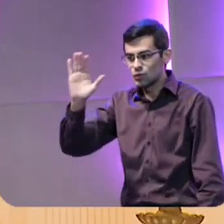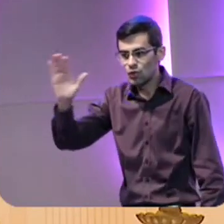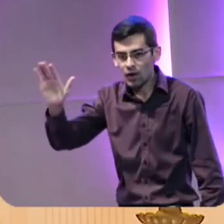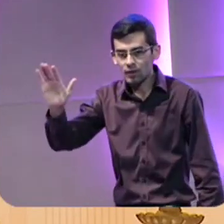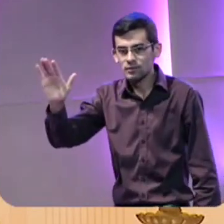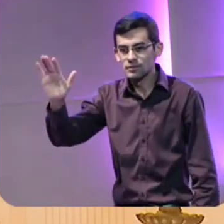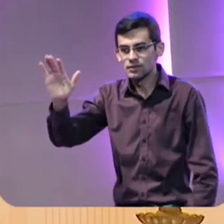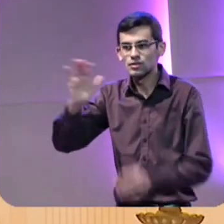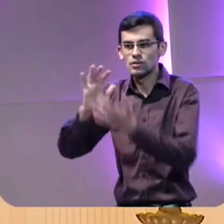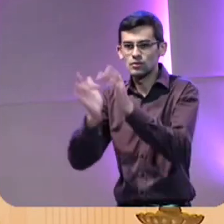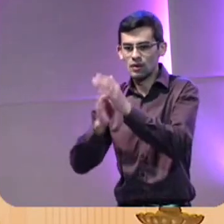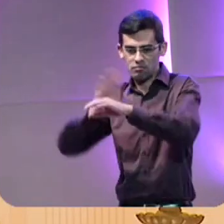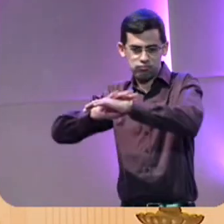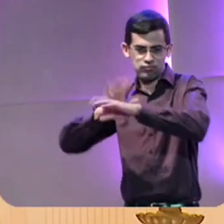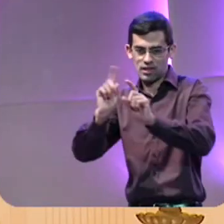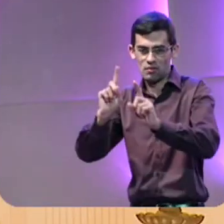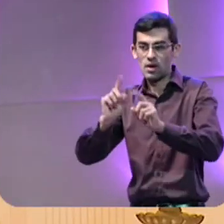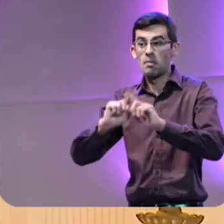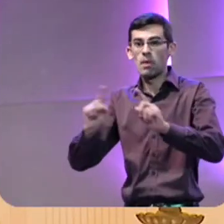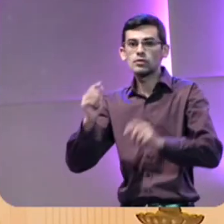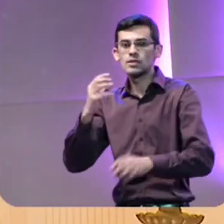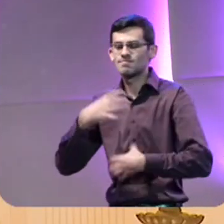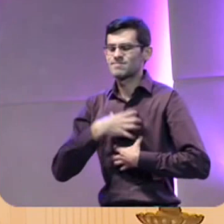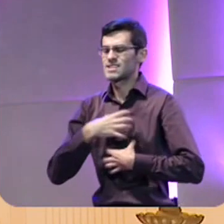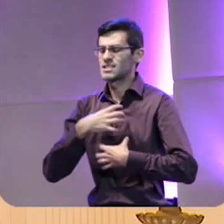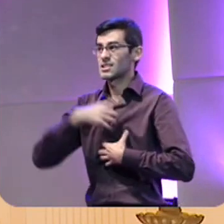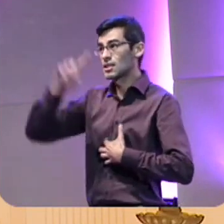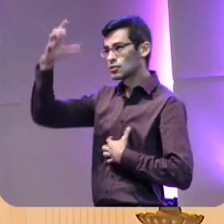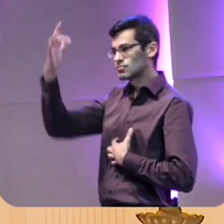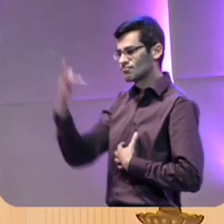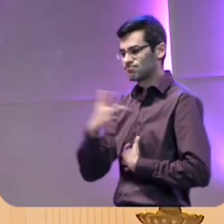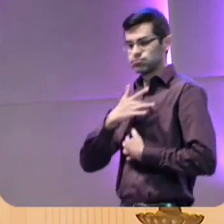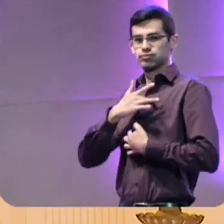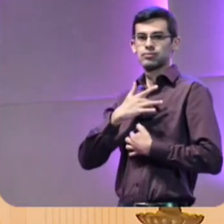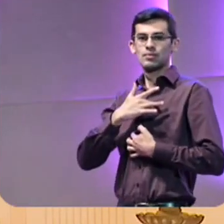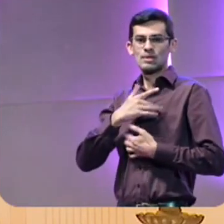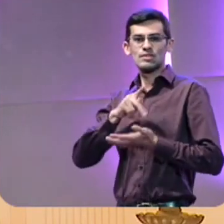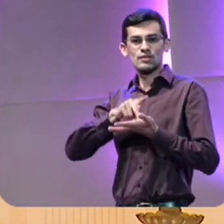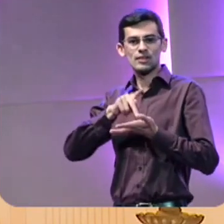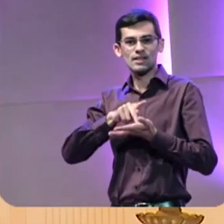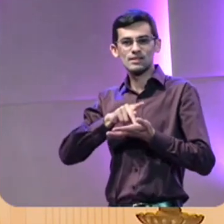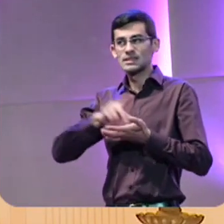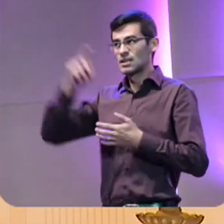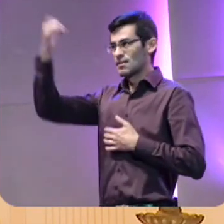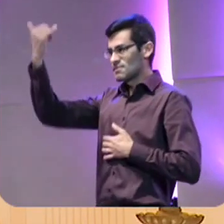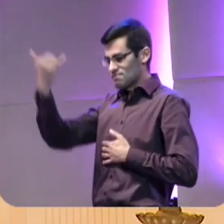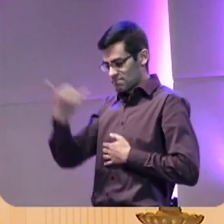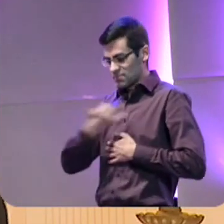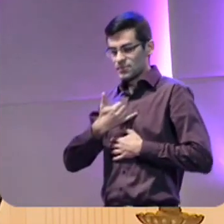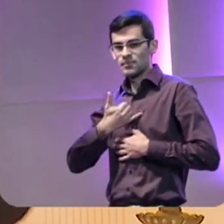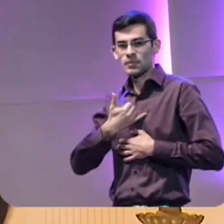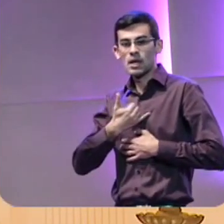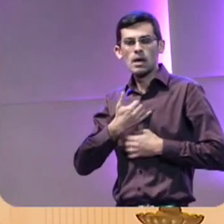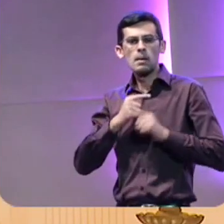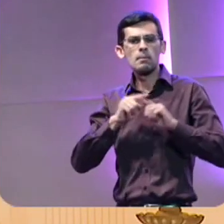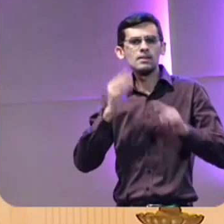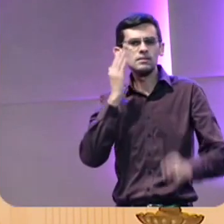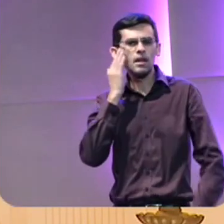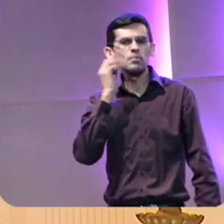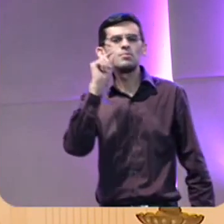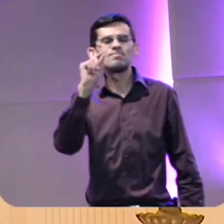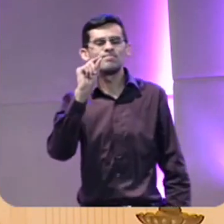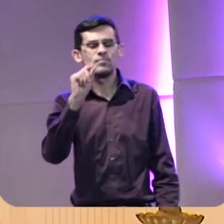Não fisicamente, mas tocar, sentir o toque dele, não é? E sabe o que é